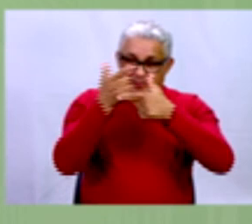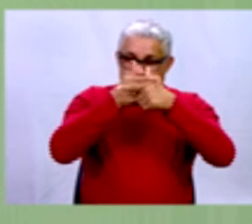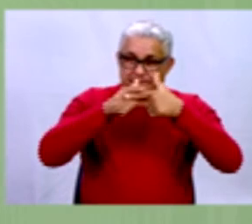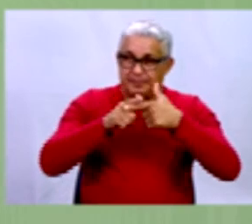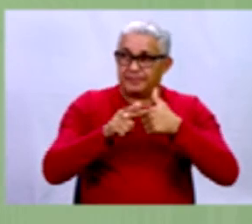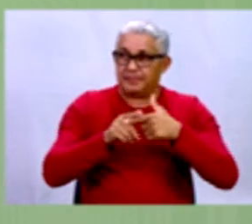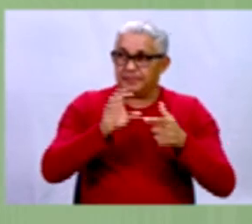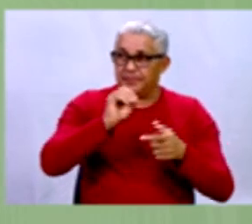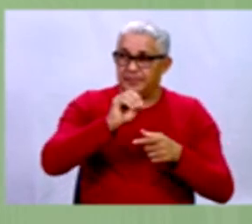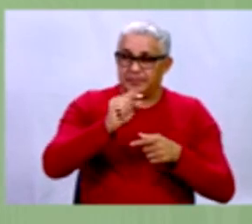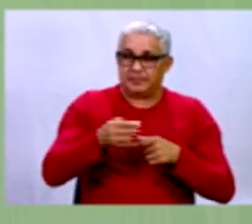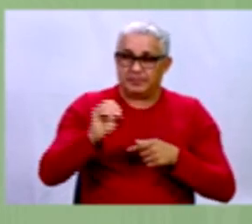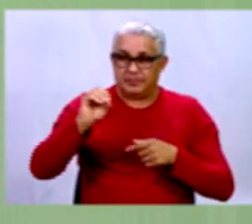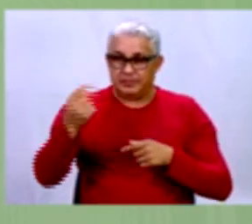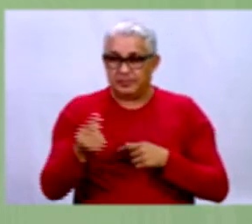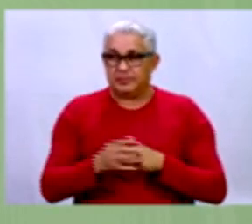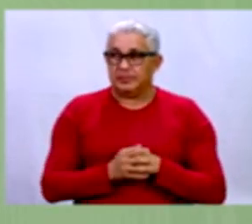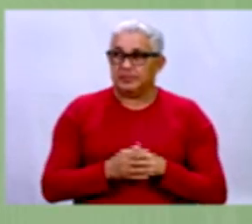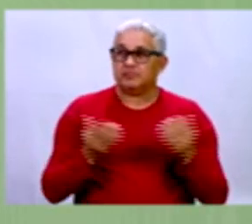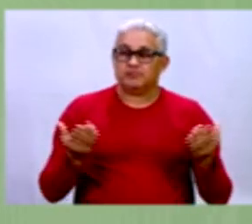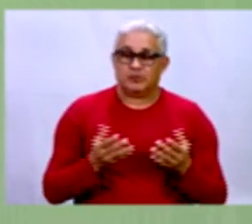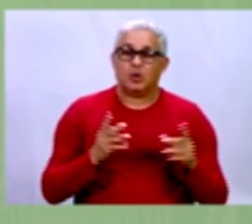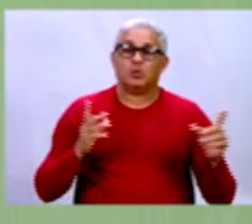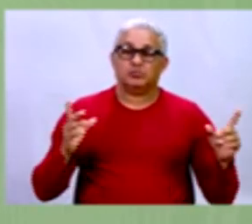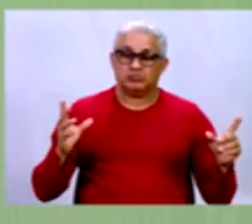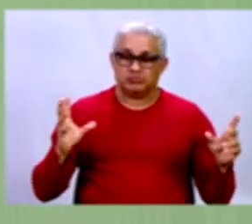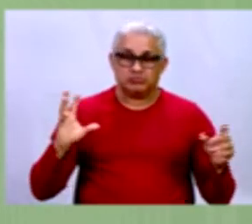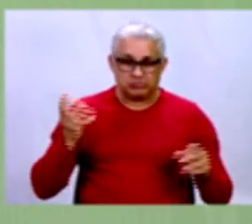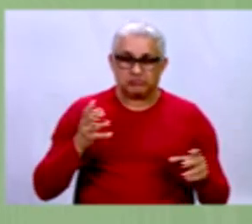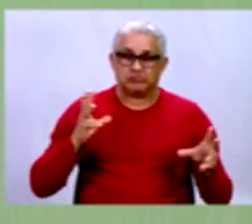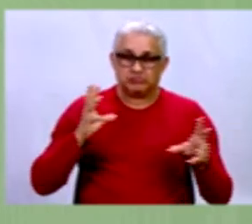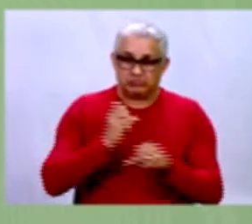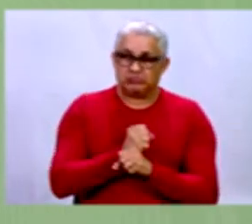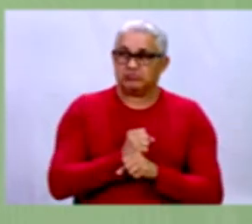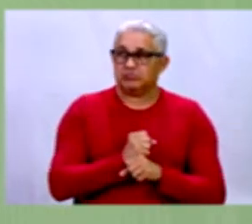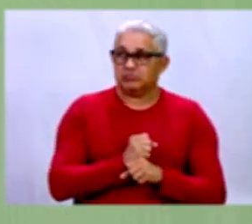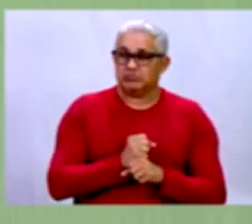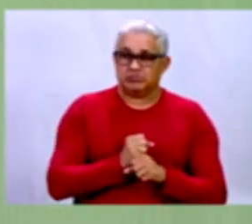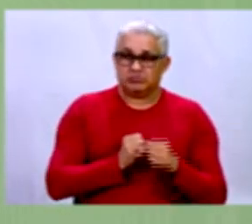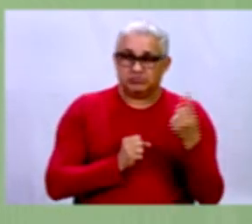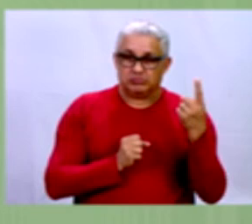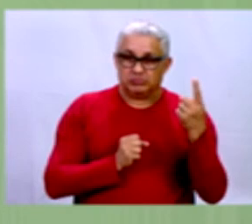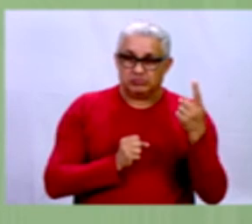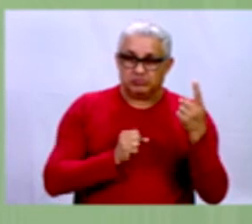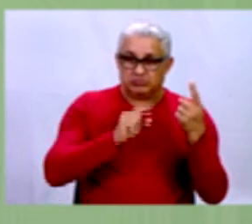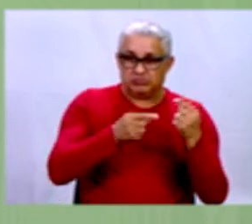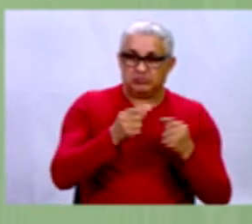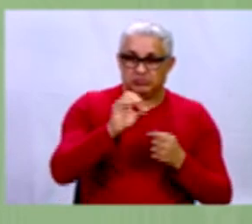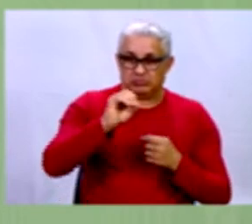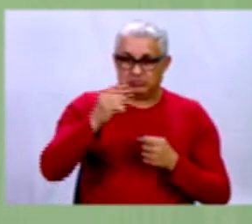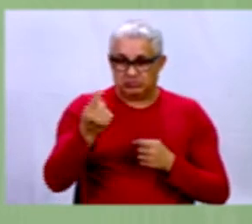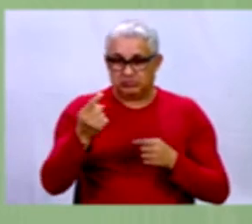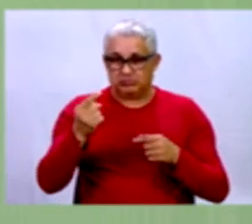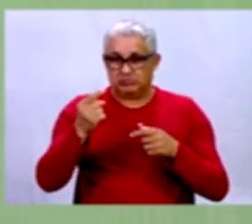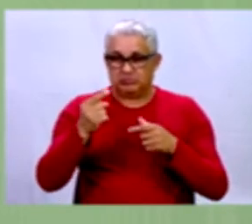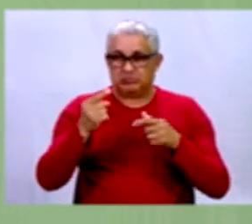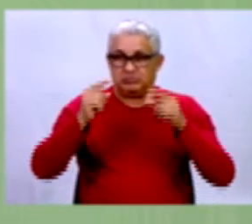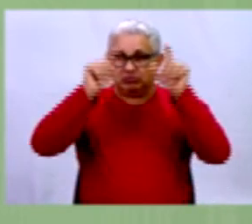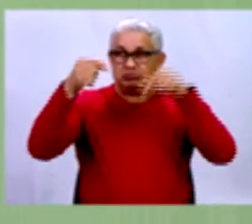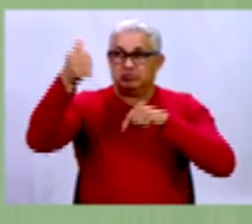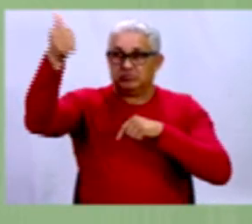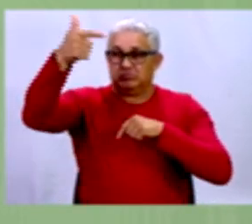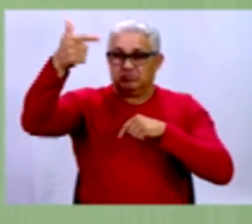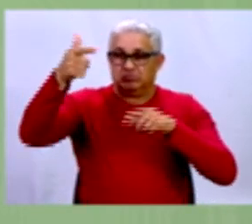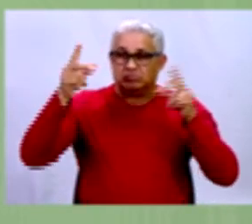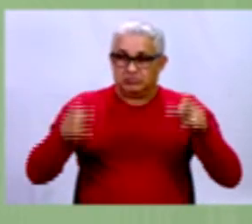pela taxa, que é 0,01. Agora a gente resolve esse aqui. 1,01 elevado a 12 é igual a